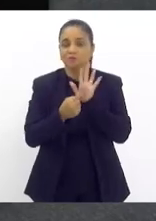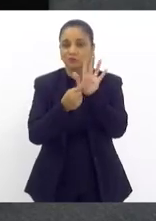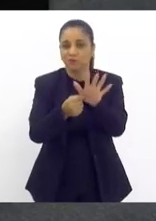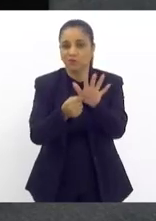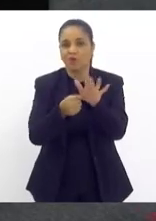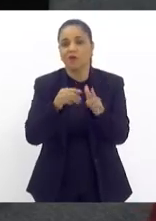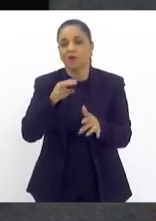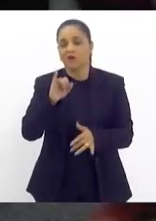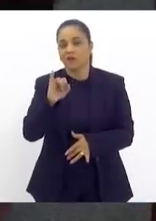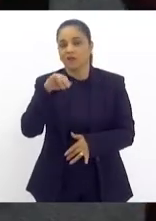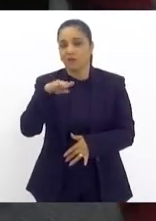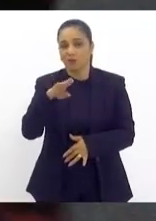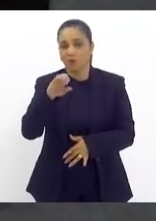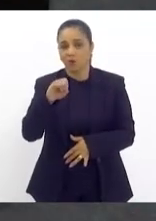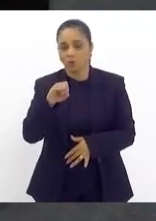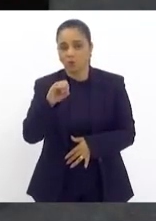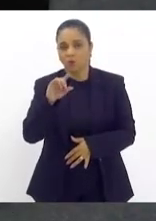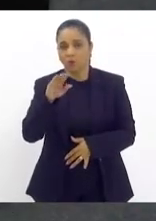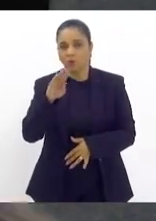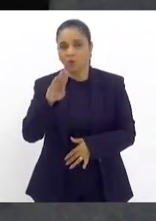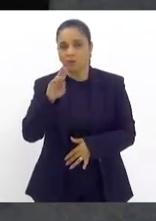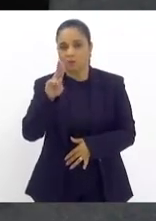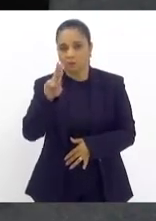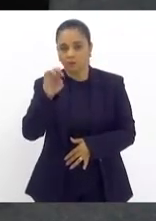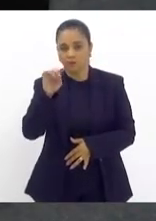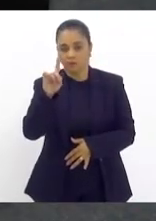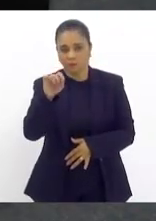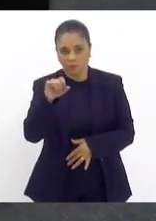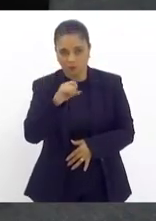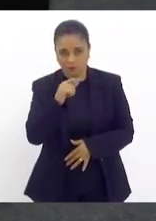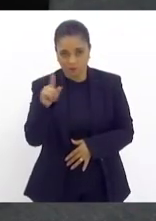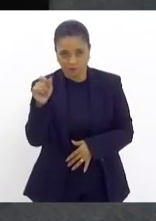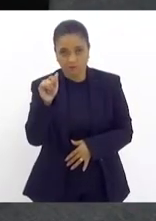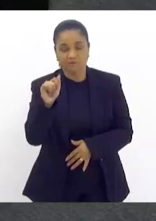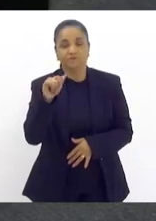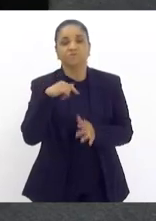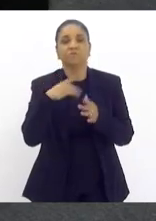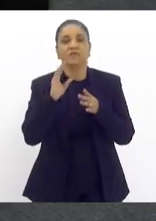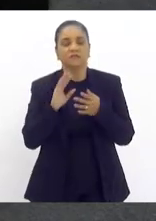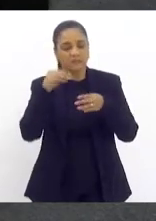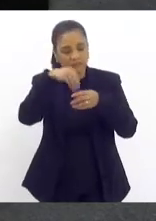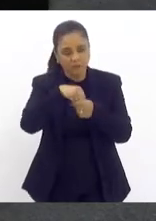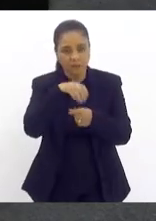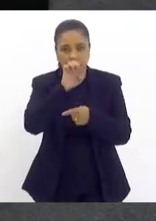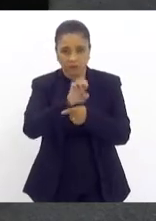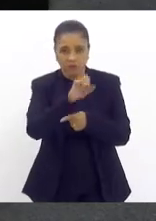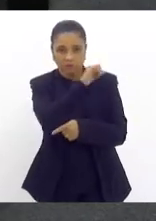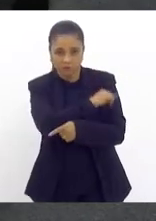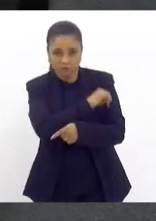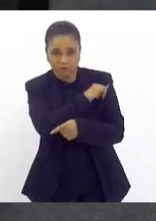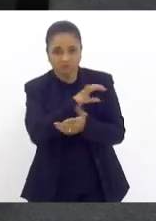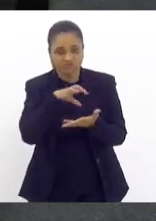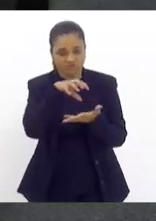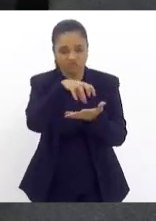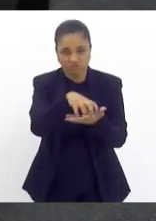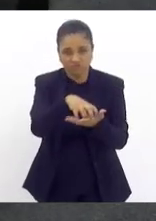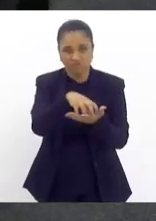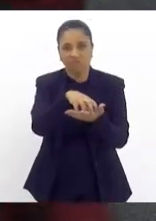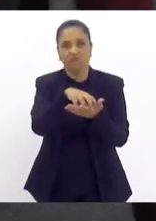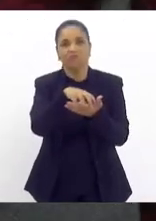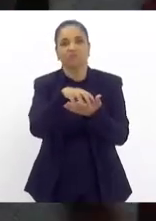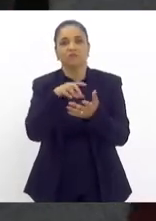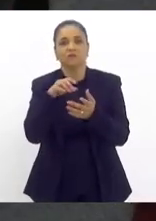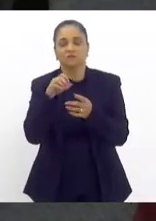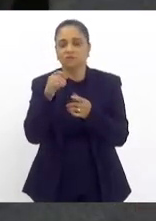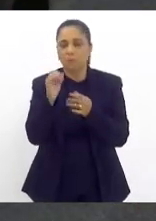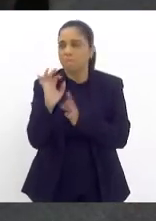de empresas social, a chegada de um polo de inovação do agronegócio no estado do Rio de Janeiro, um centro de excelência em fertilizantes e nutrição de